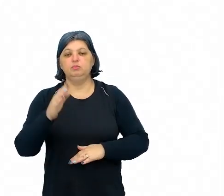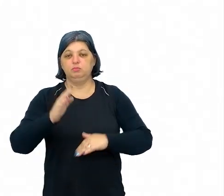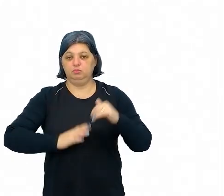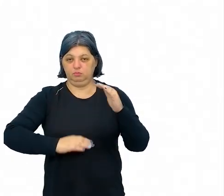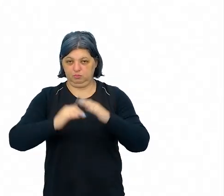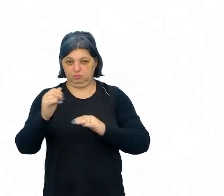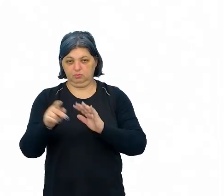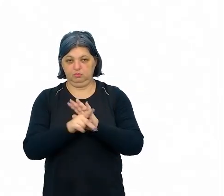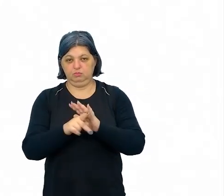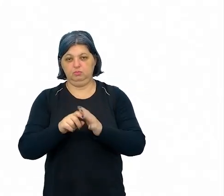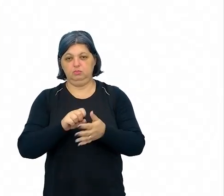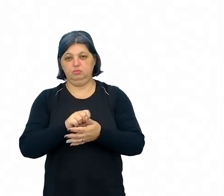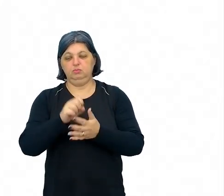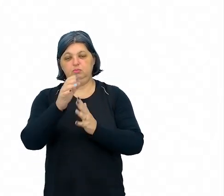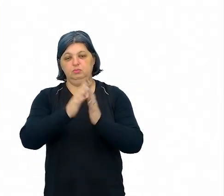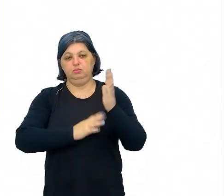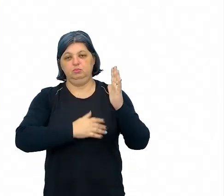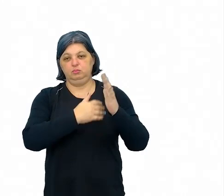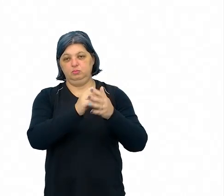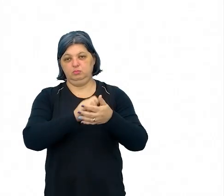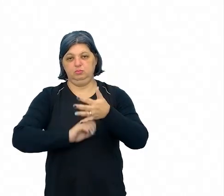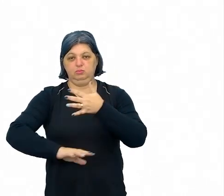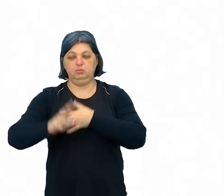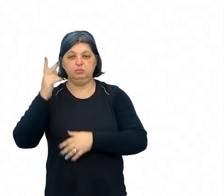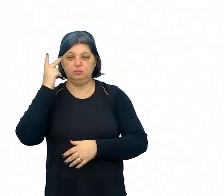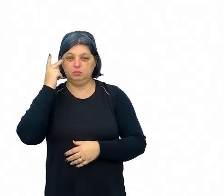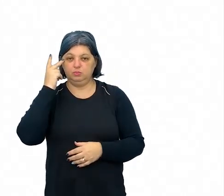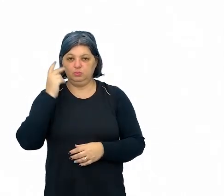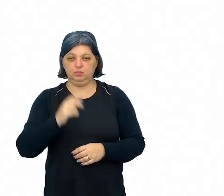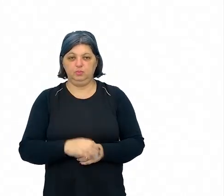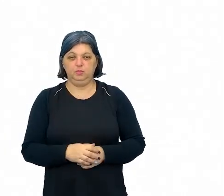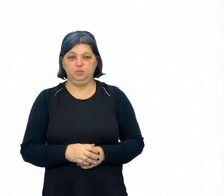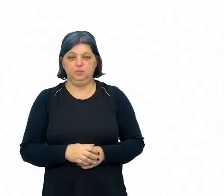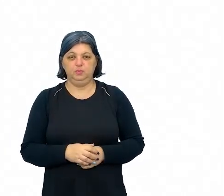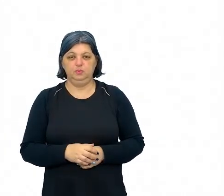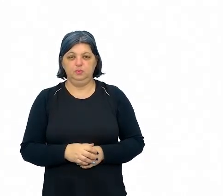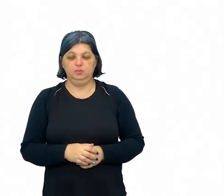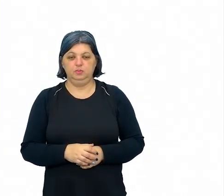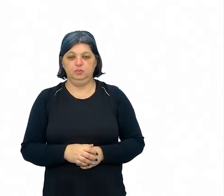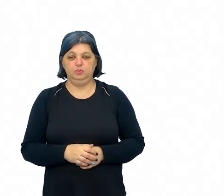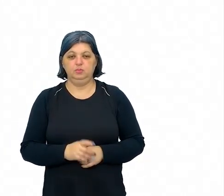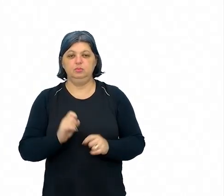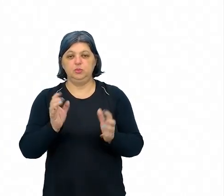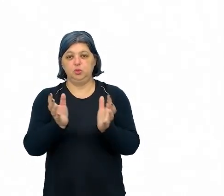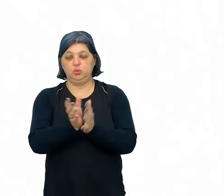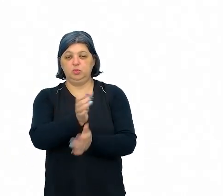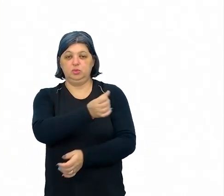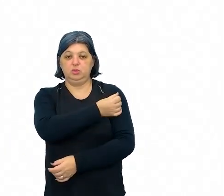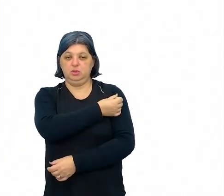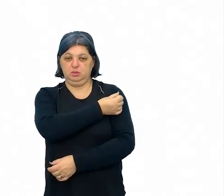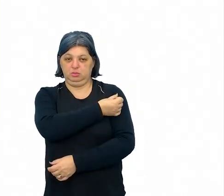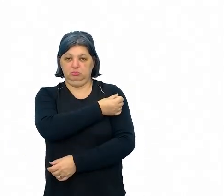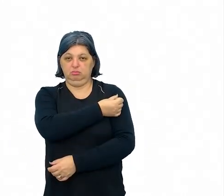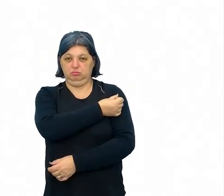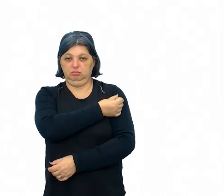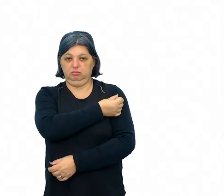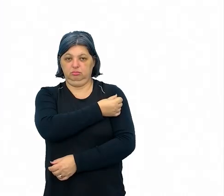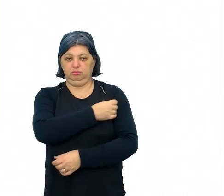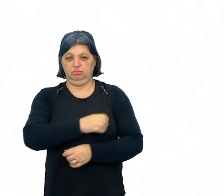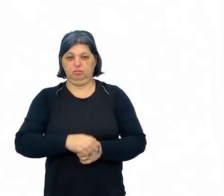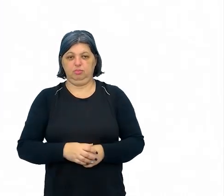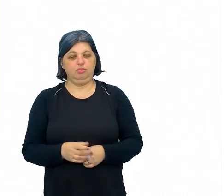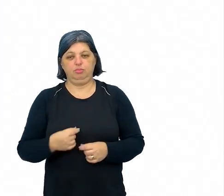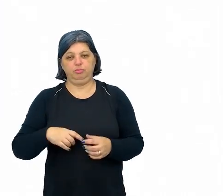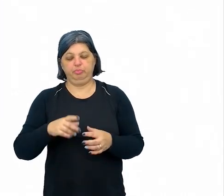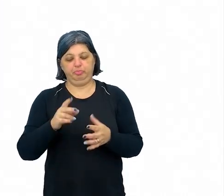habilidades do currículo, né, do currículo paulista. Então, para quem dá aula aí no sexto ano, eu não vou